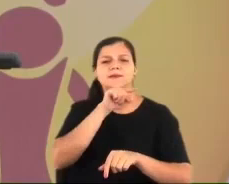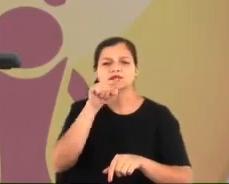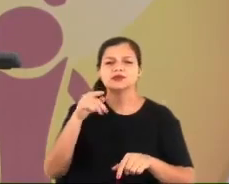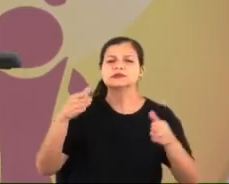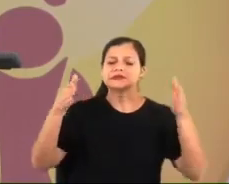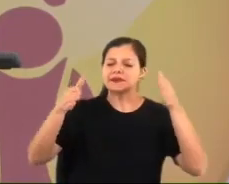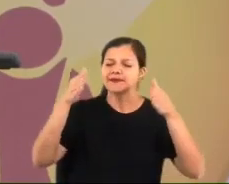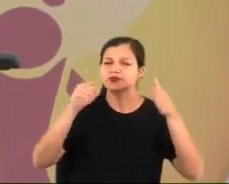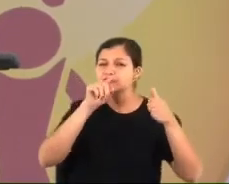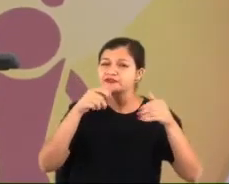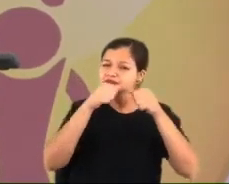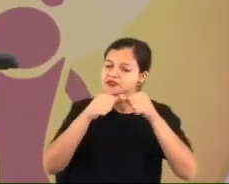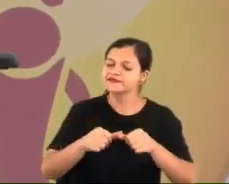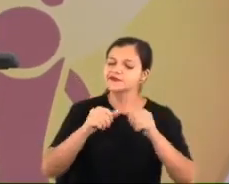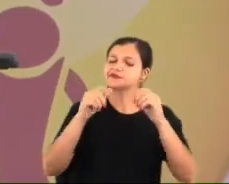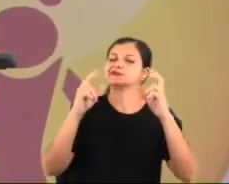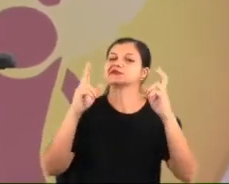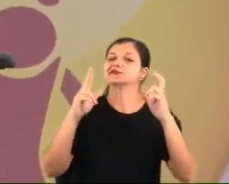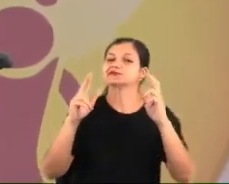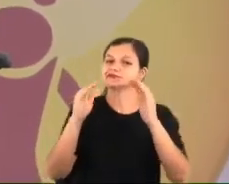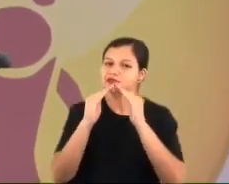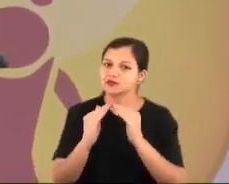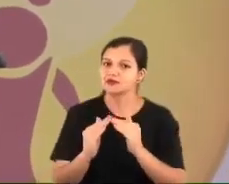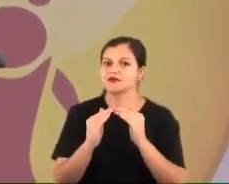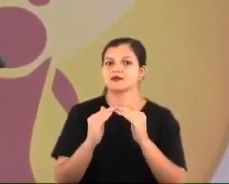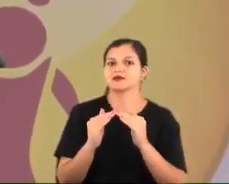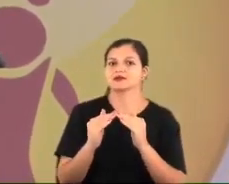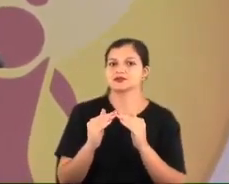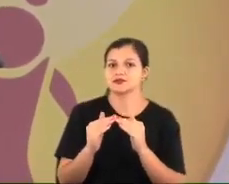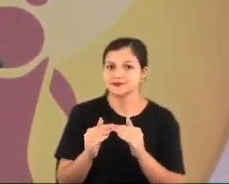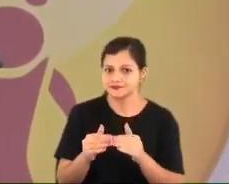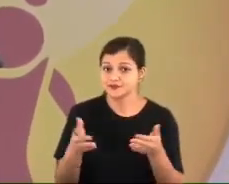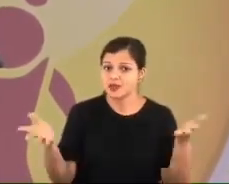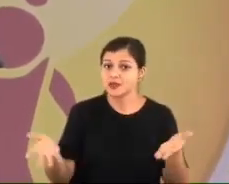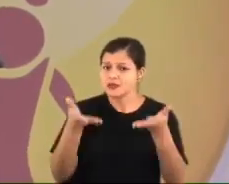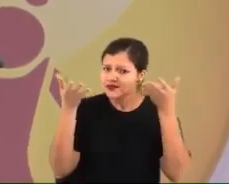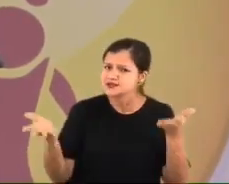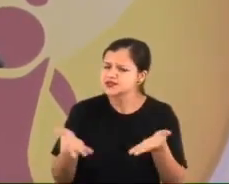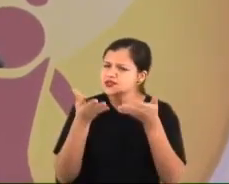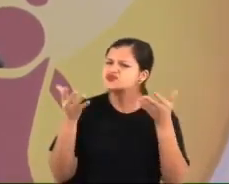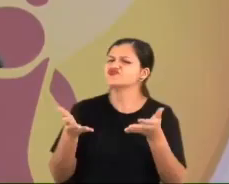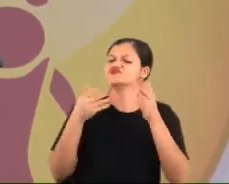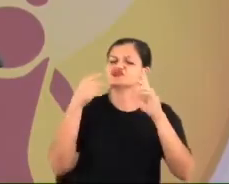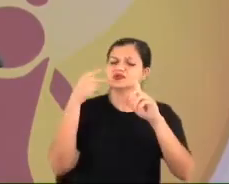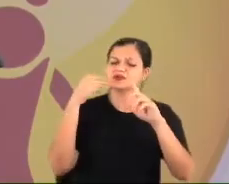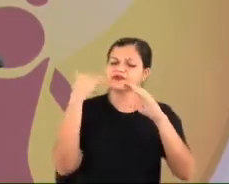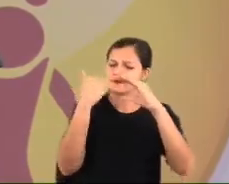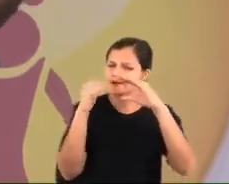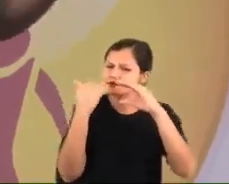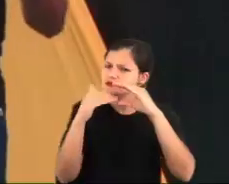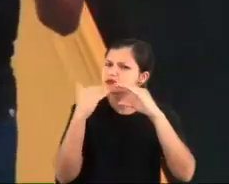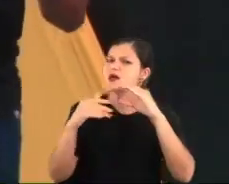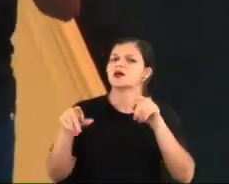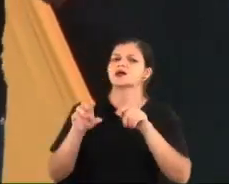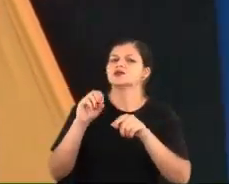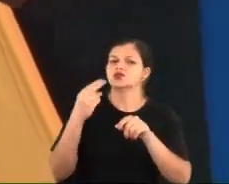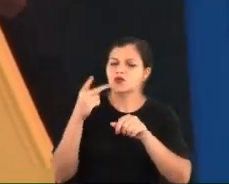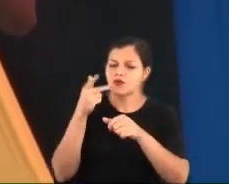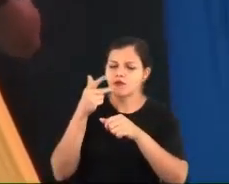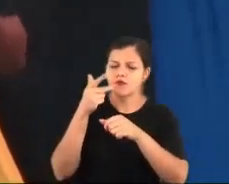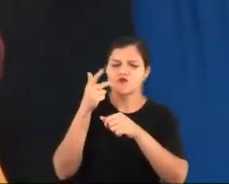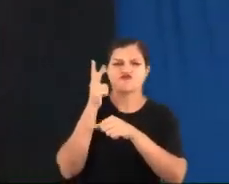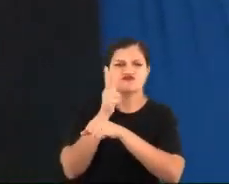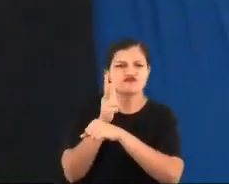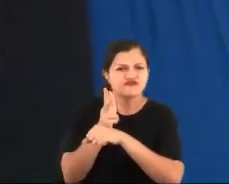Seja o refrigério do Senhor na vida de outra pessoa. Se você está vendo lá no seu GA alguém desanimar, mande